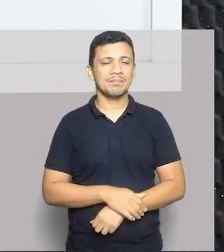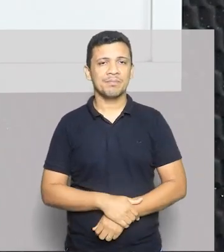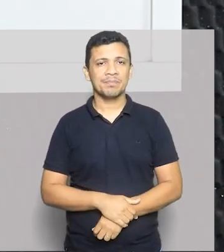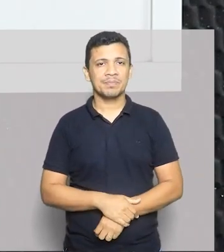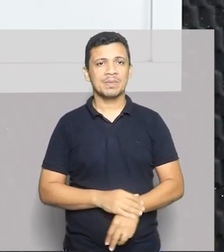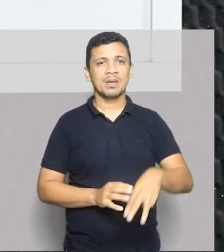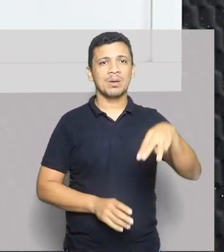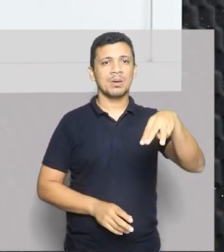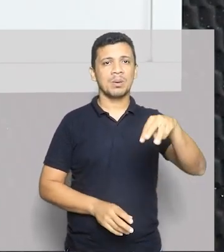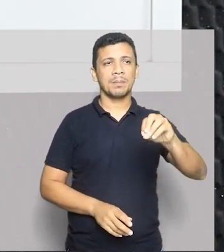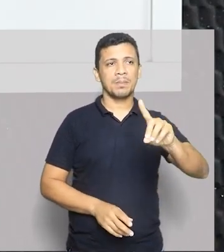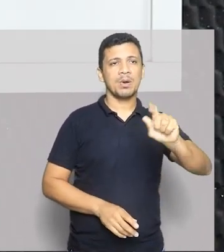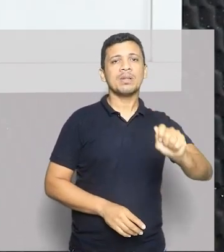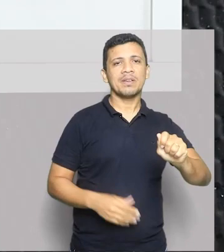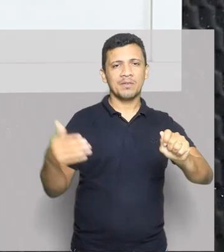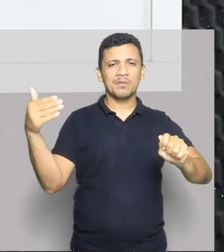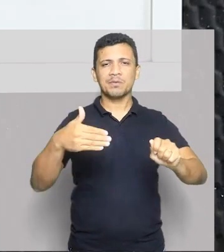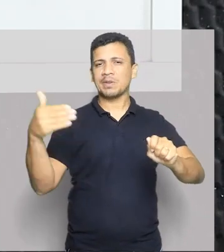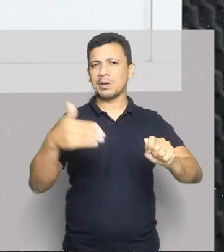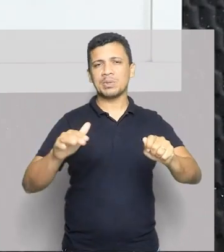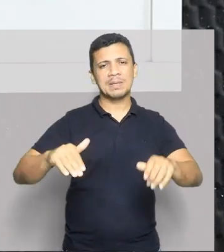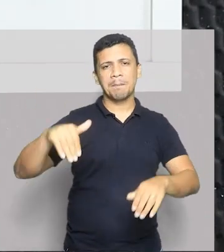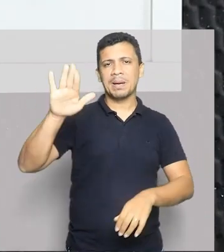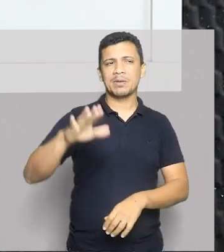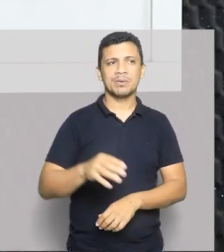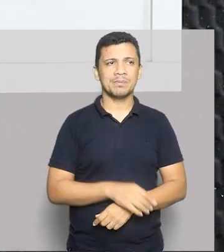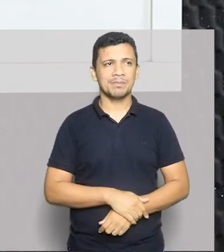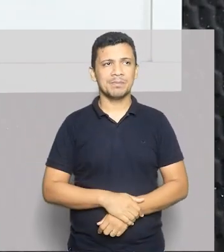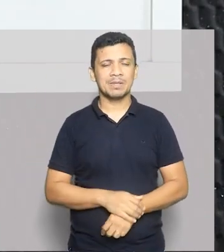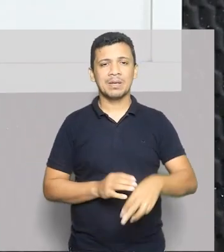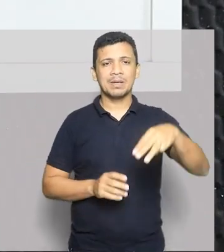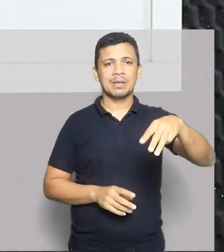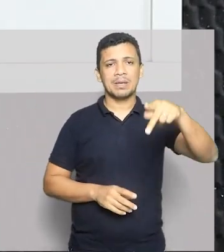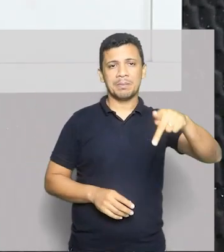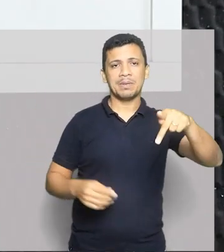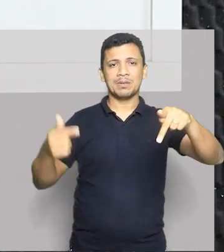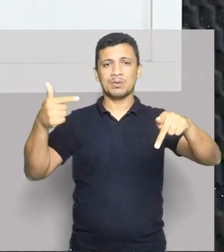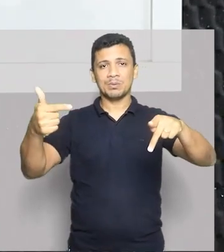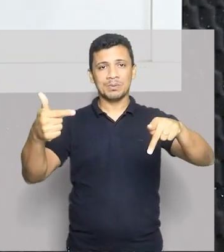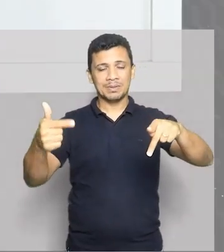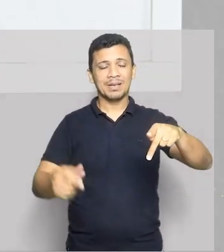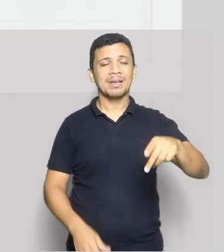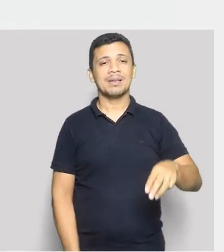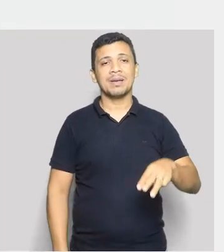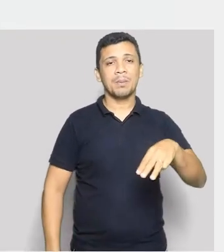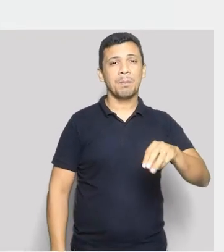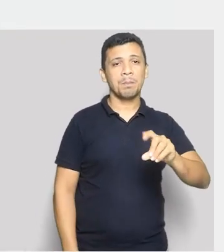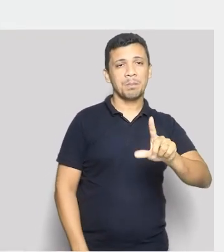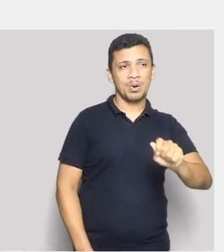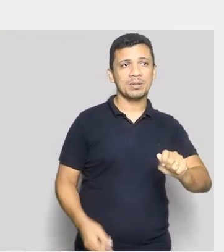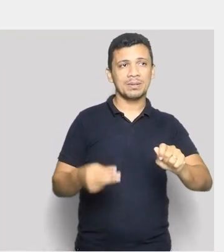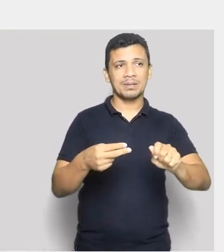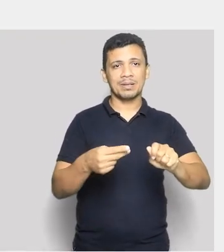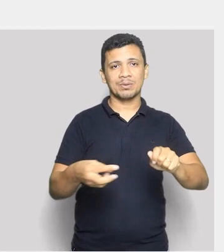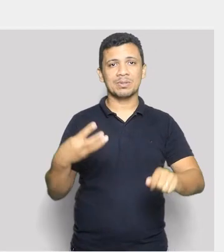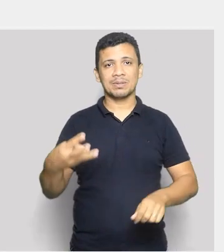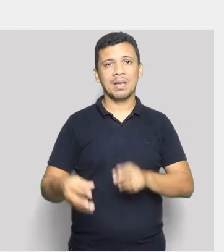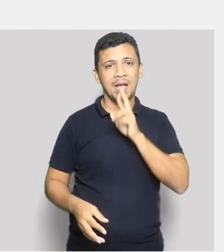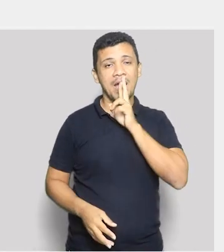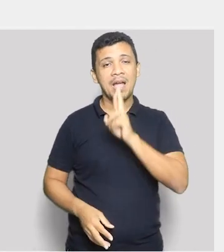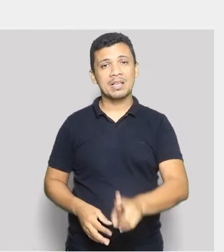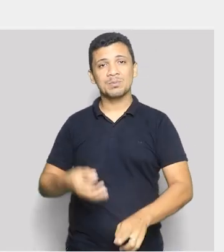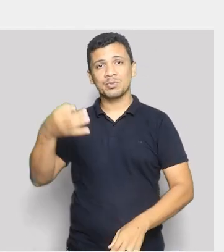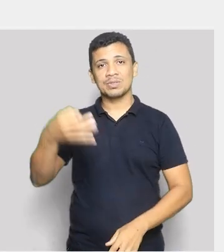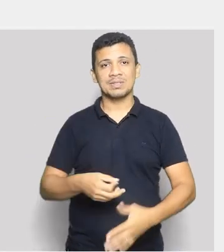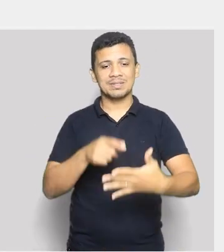elemento de maior frequência. Então, a média ponderada é 2 e a moda é 3. E a nossa resposta correta é a letra A